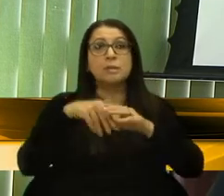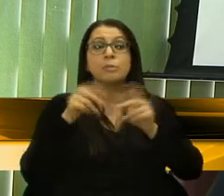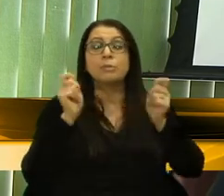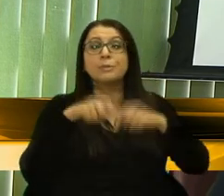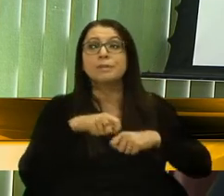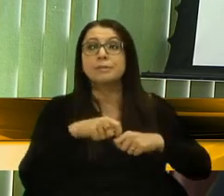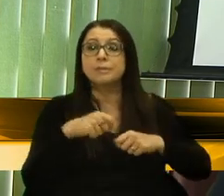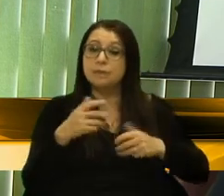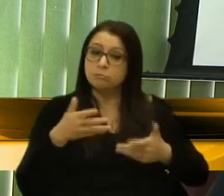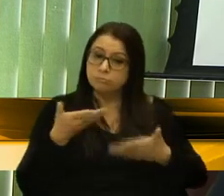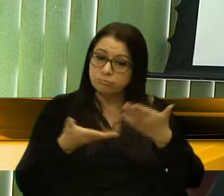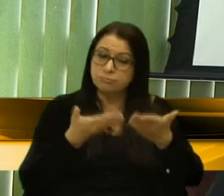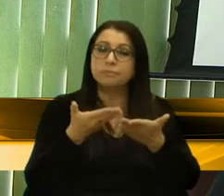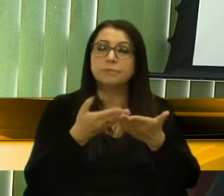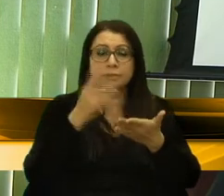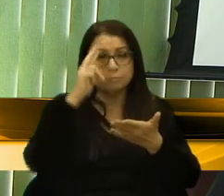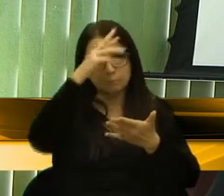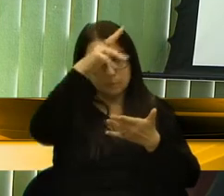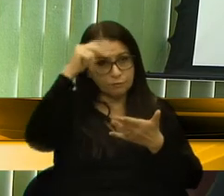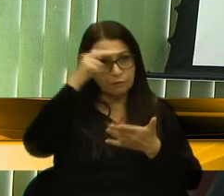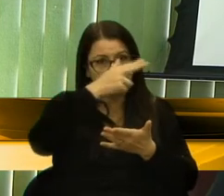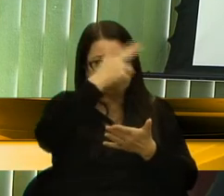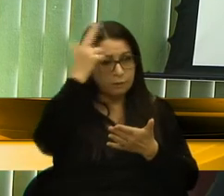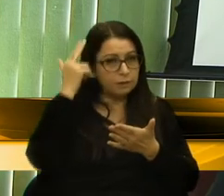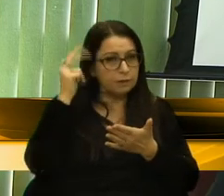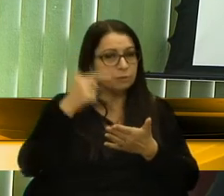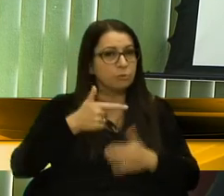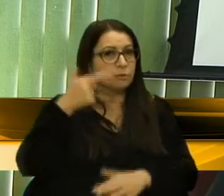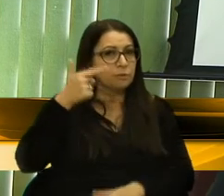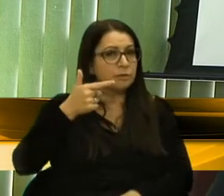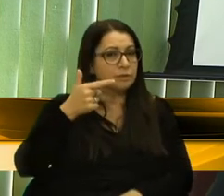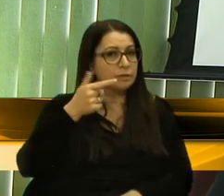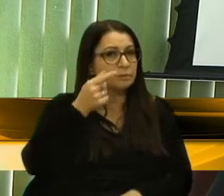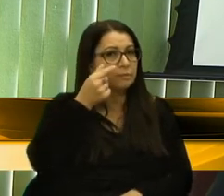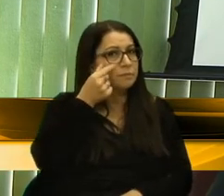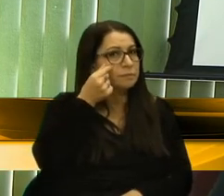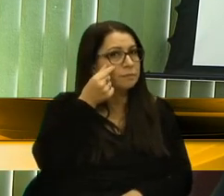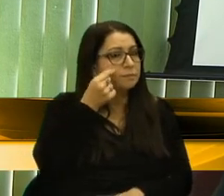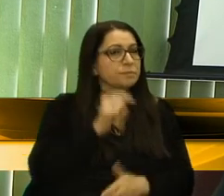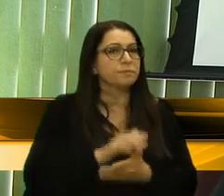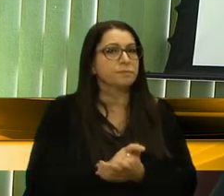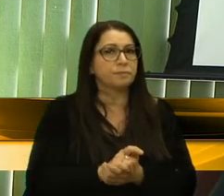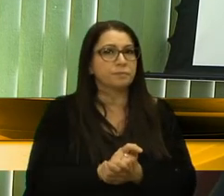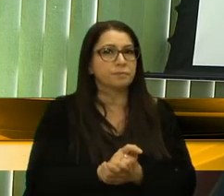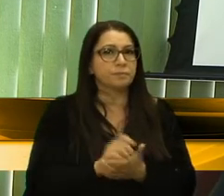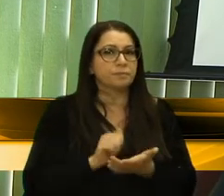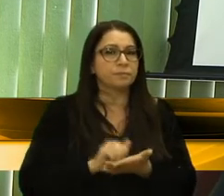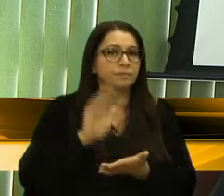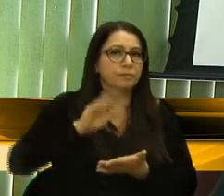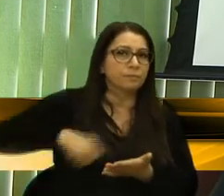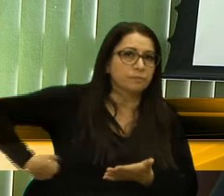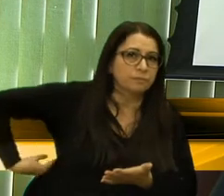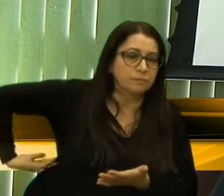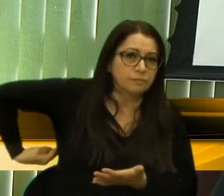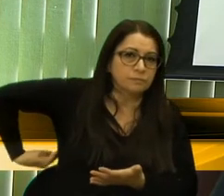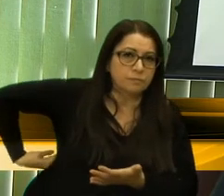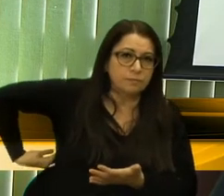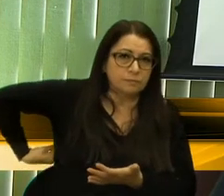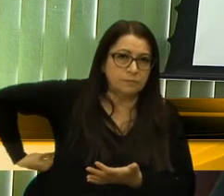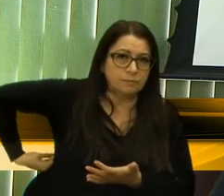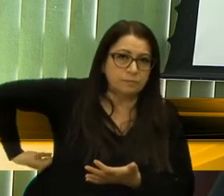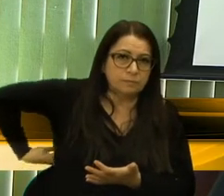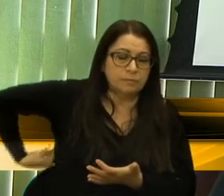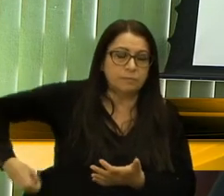são recebidos pelo prefeito Flávio Cassino e pelo vice Eloy Friis. Declaração lida da bancada do PSB.